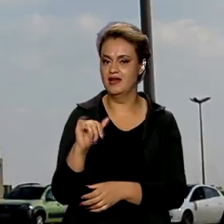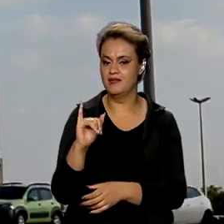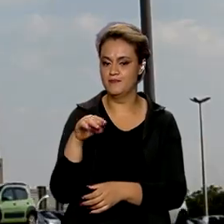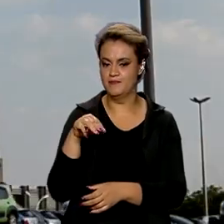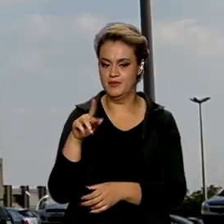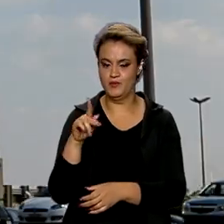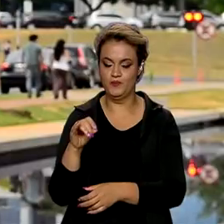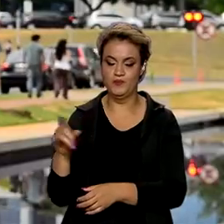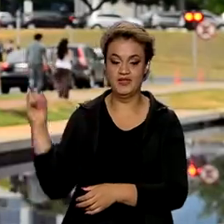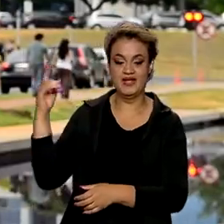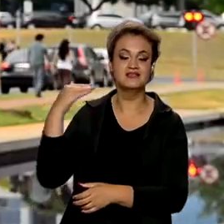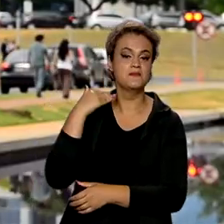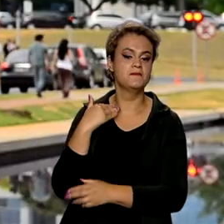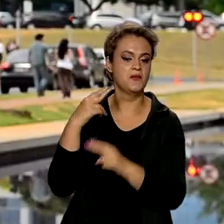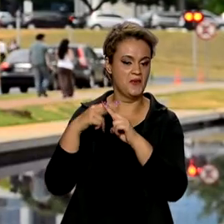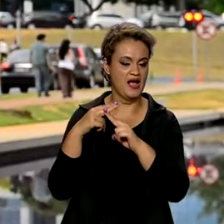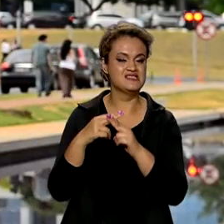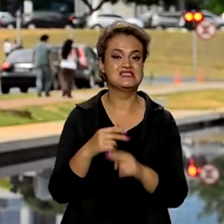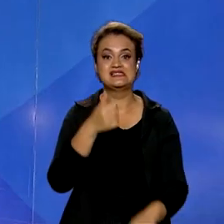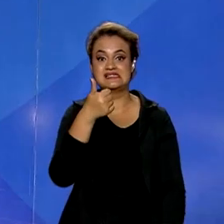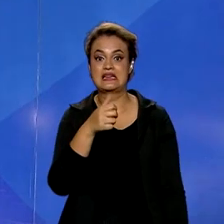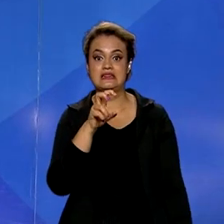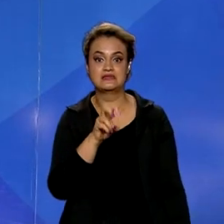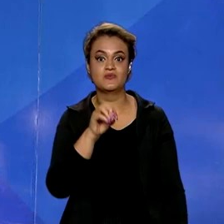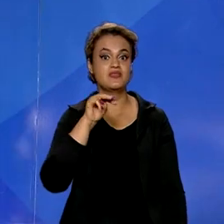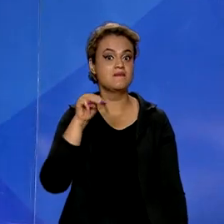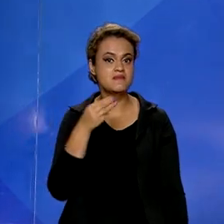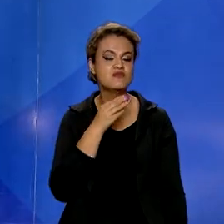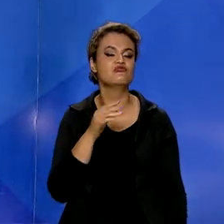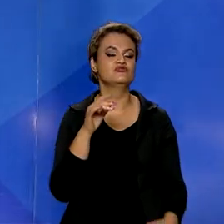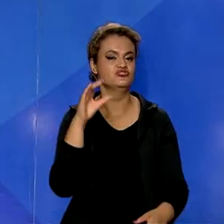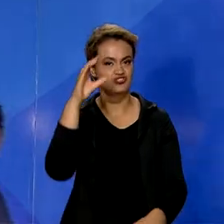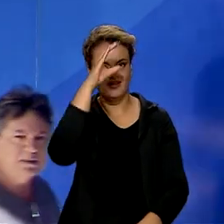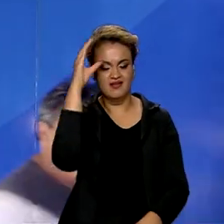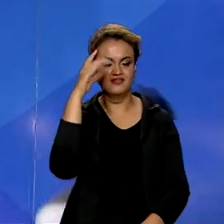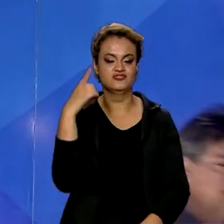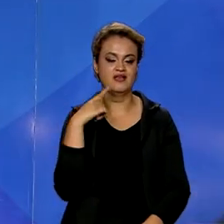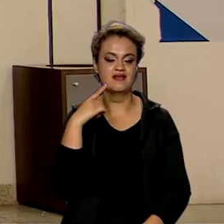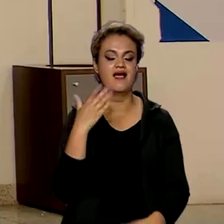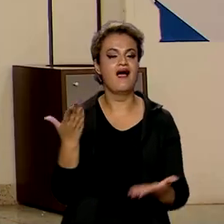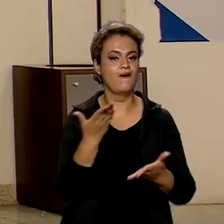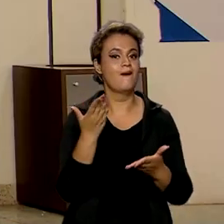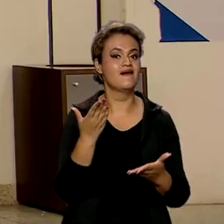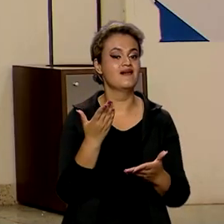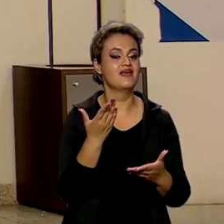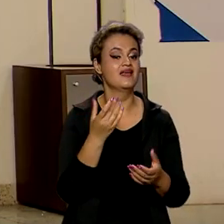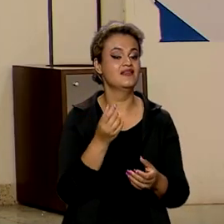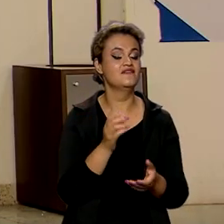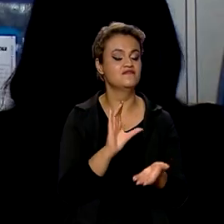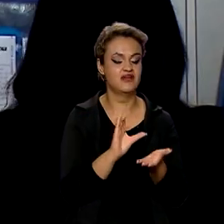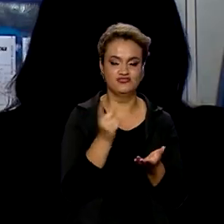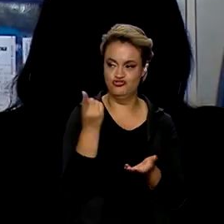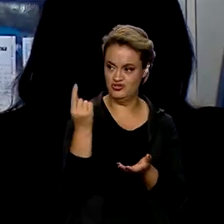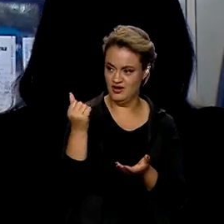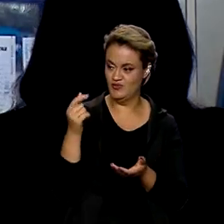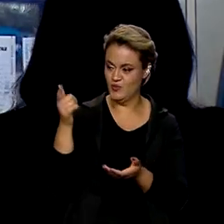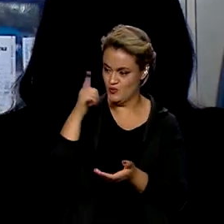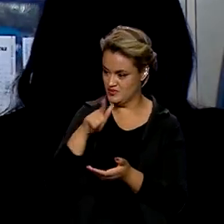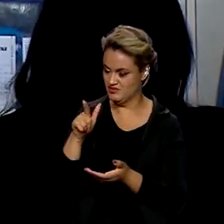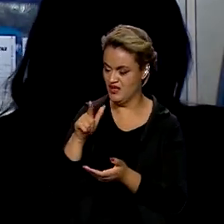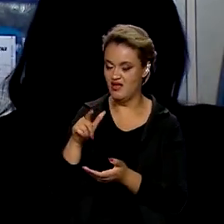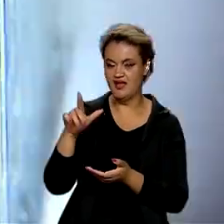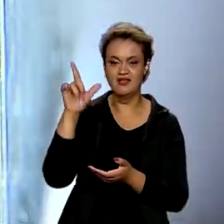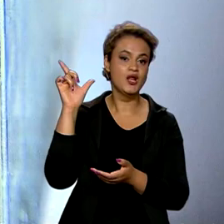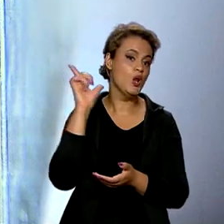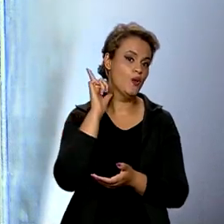banco brasileiro e com mais de 150 milhões de clientes, a Caixa devolve para a sociedade uma parte da arrecadação das loterias na